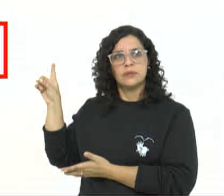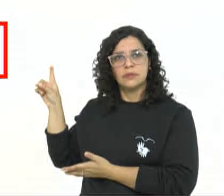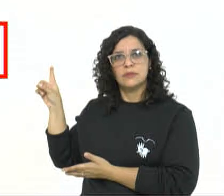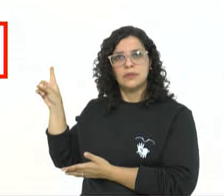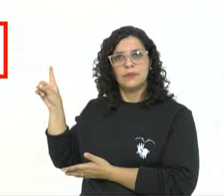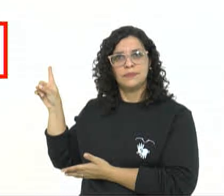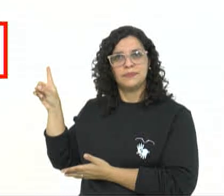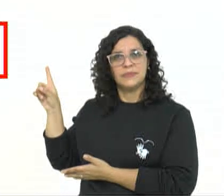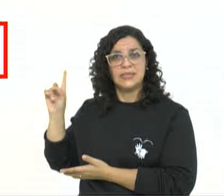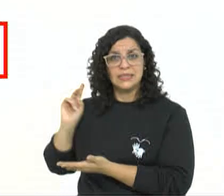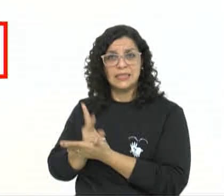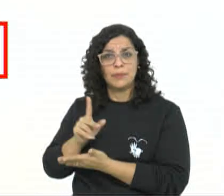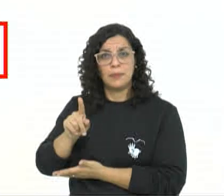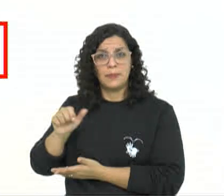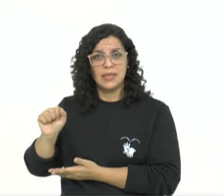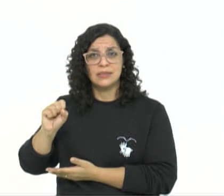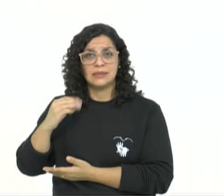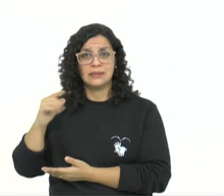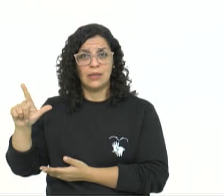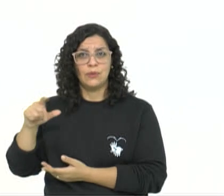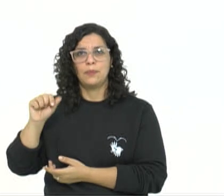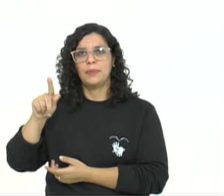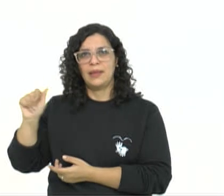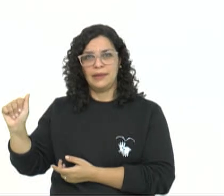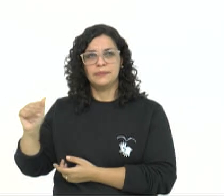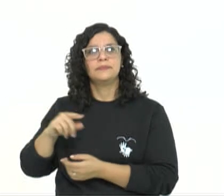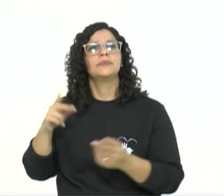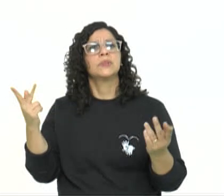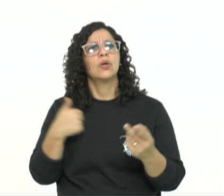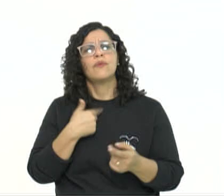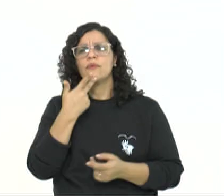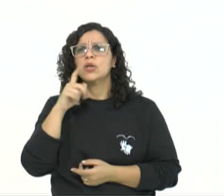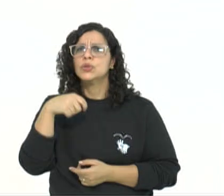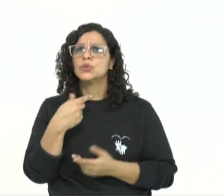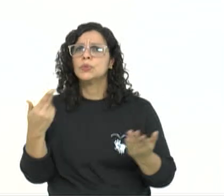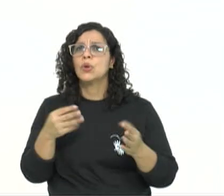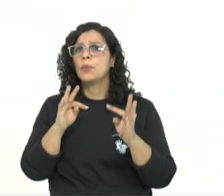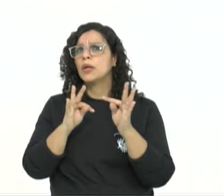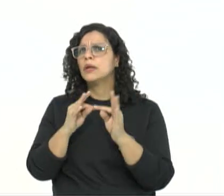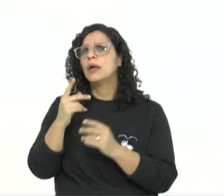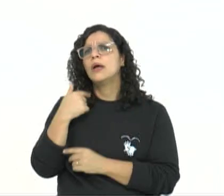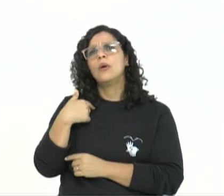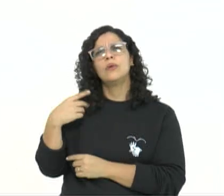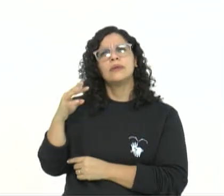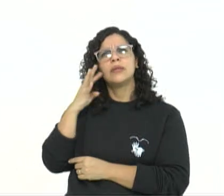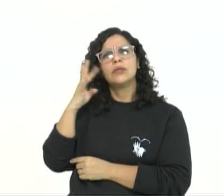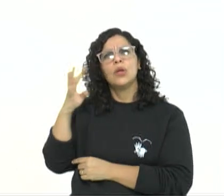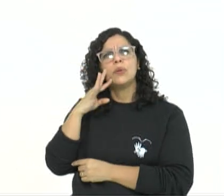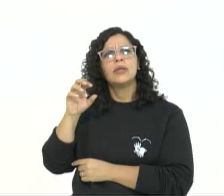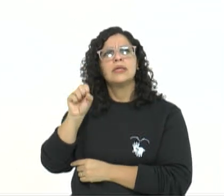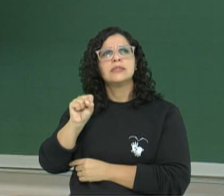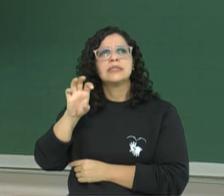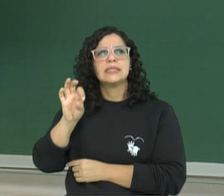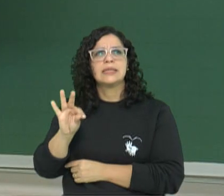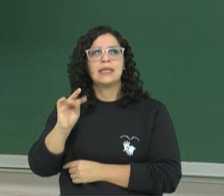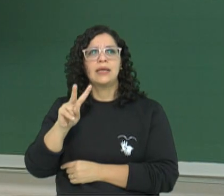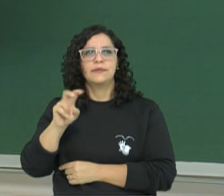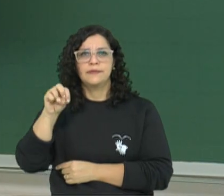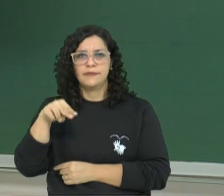é o Pascal, certo? Bem, vamos falar sobre o teorema de Stevens, né? O que ele fala